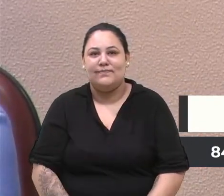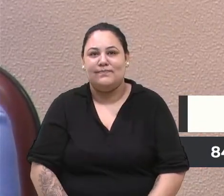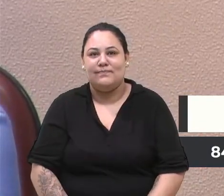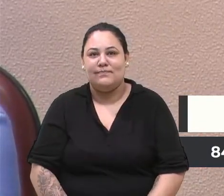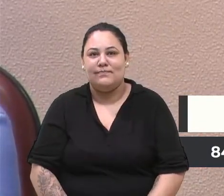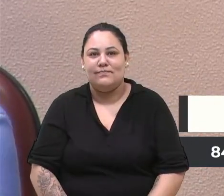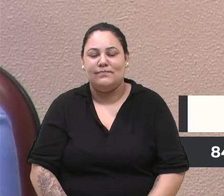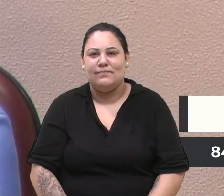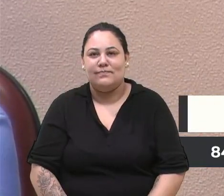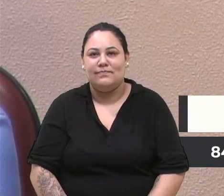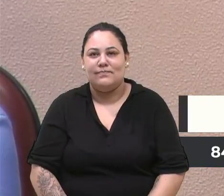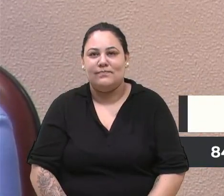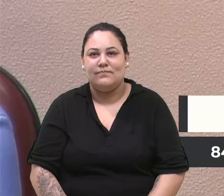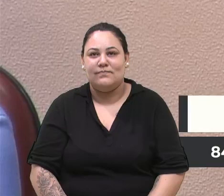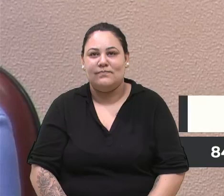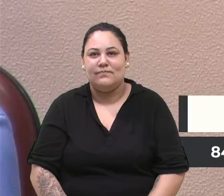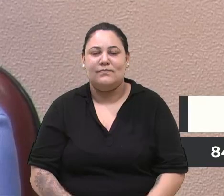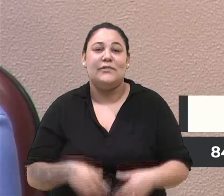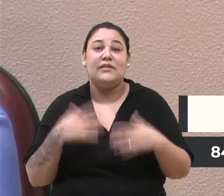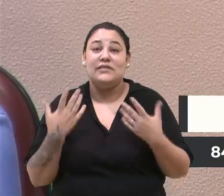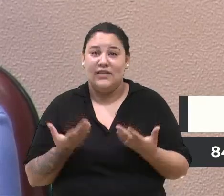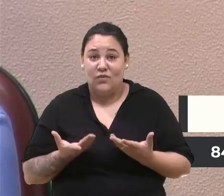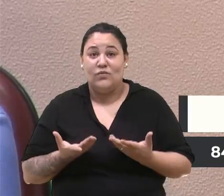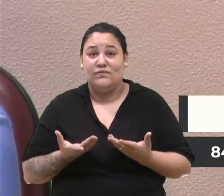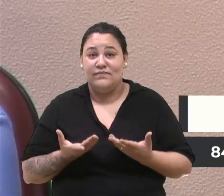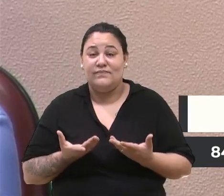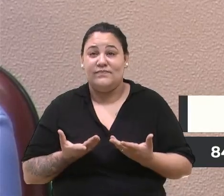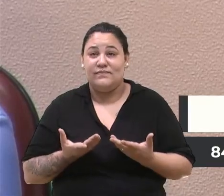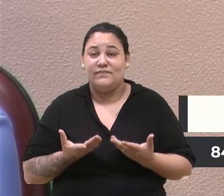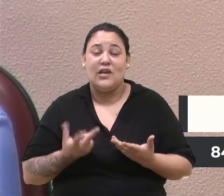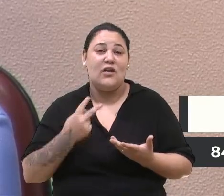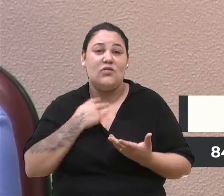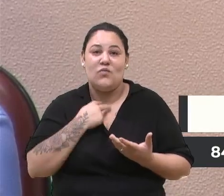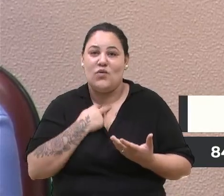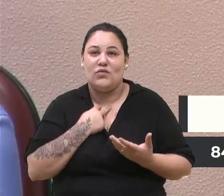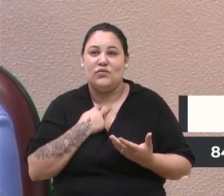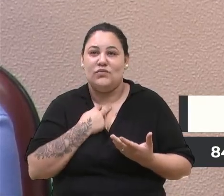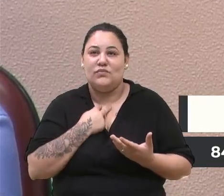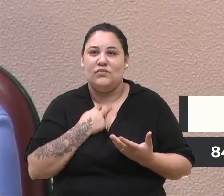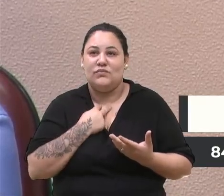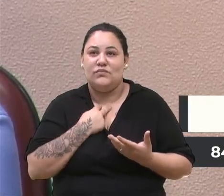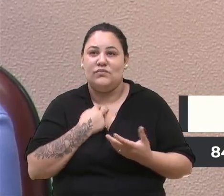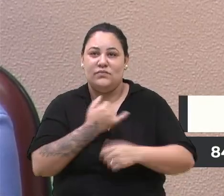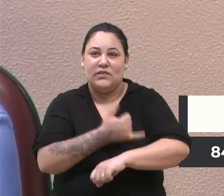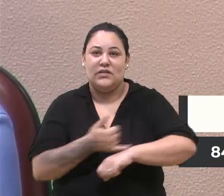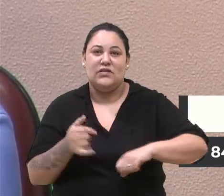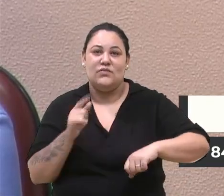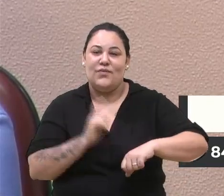Então, não posso deixar de passar esse momento para dizer que é um dos melhores projetos.